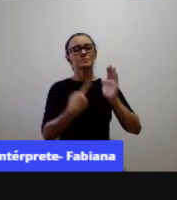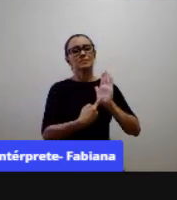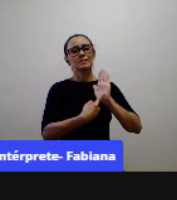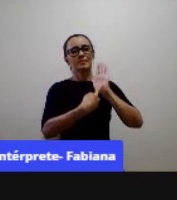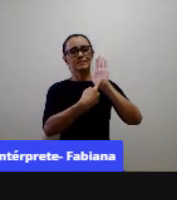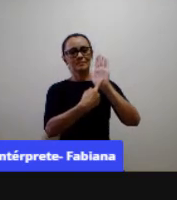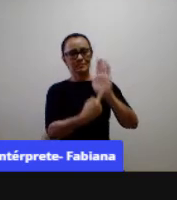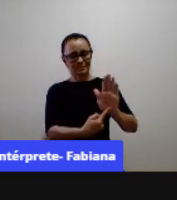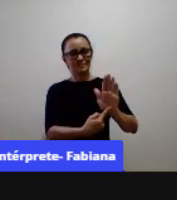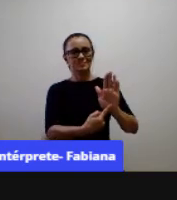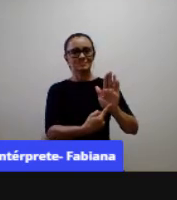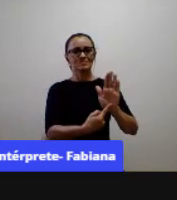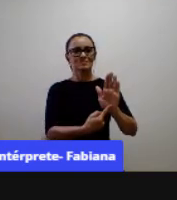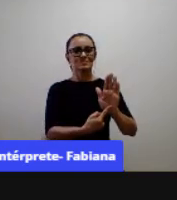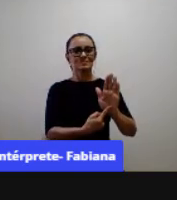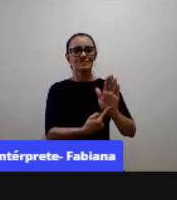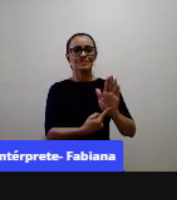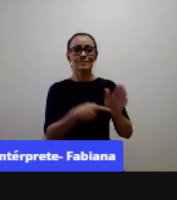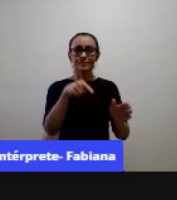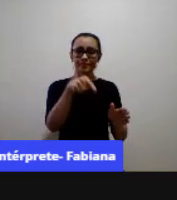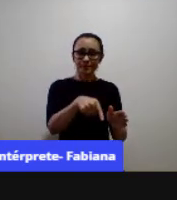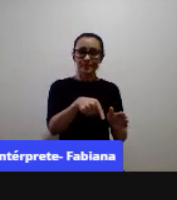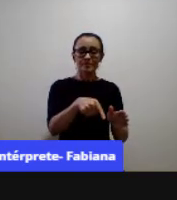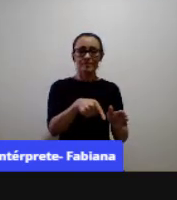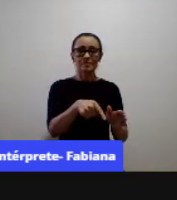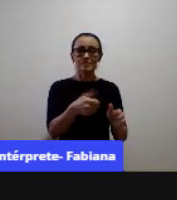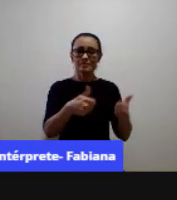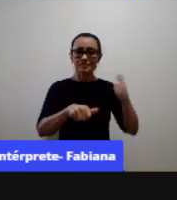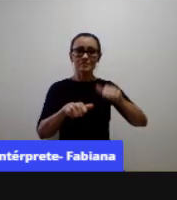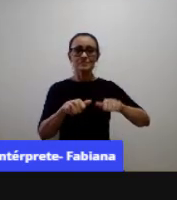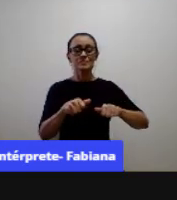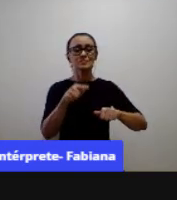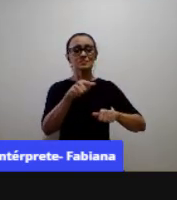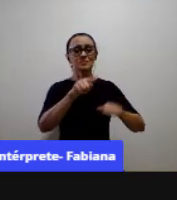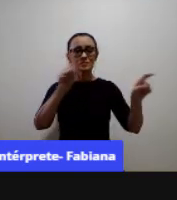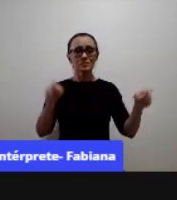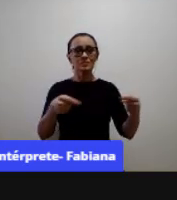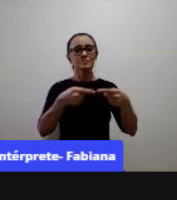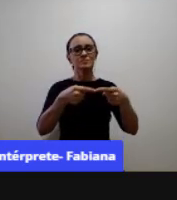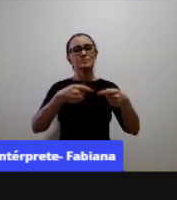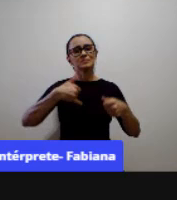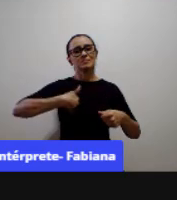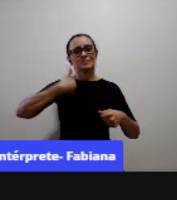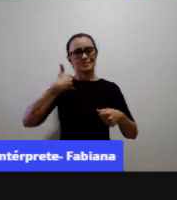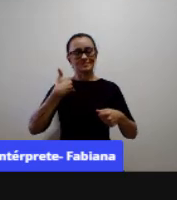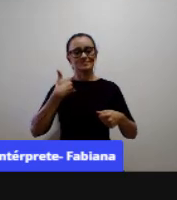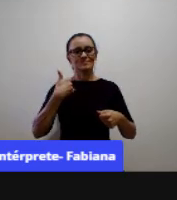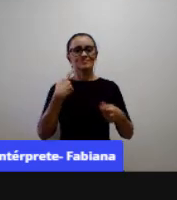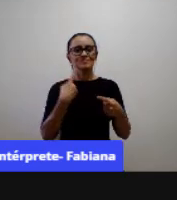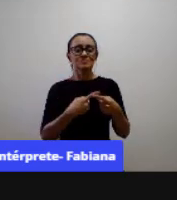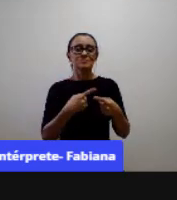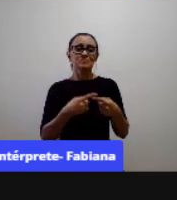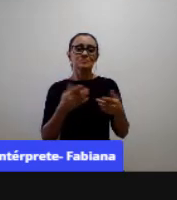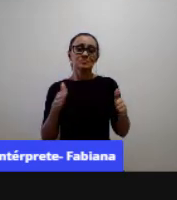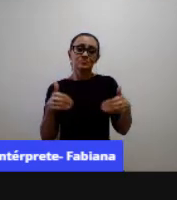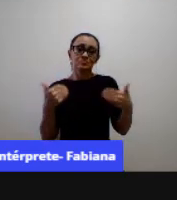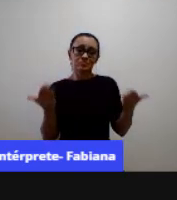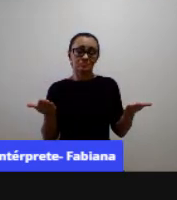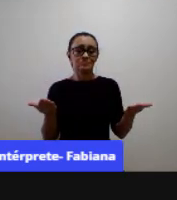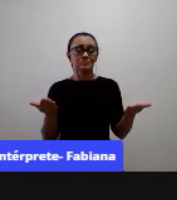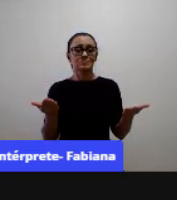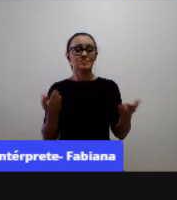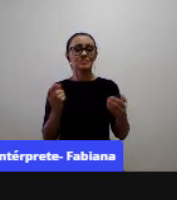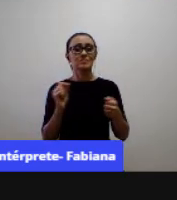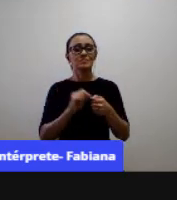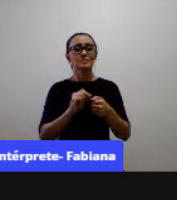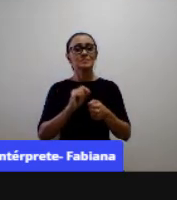sejam condizentes à faixa etária. Porque senão eu vou estar favorecendo